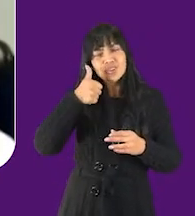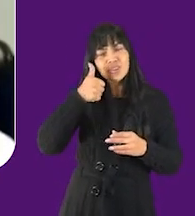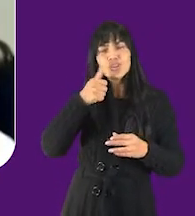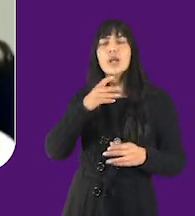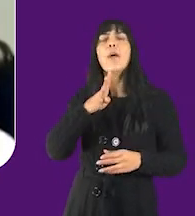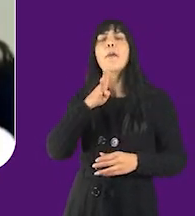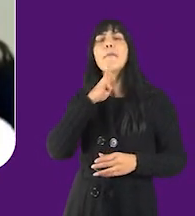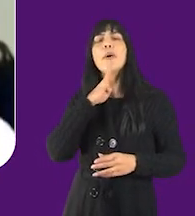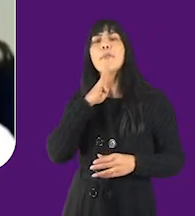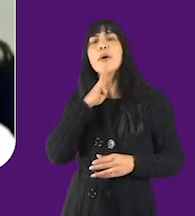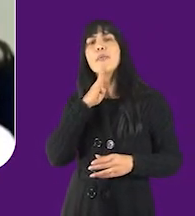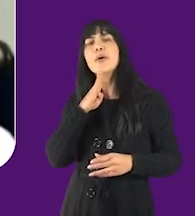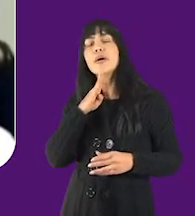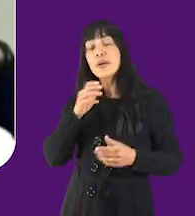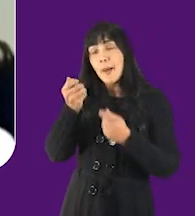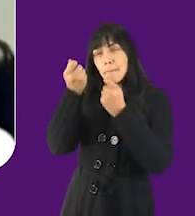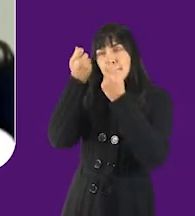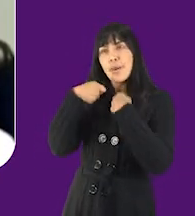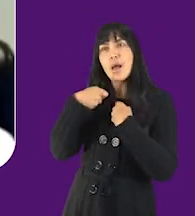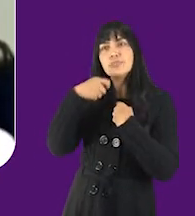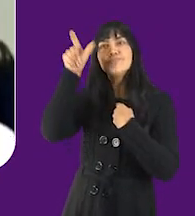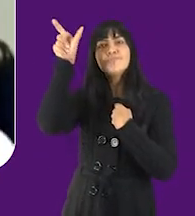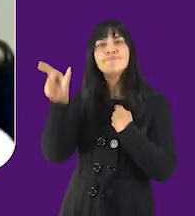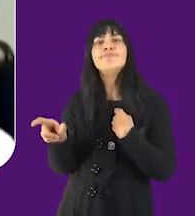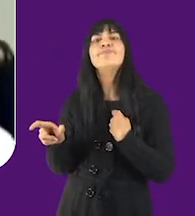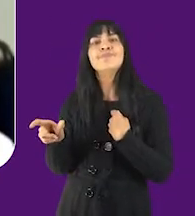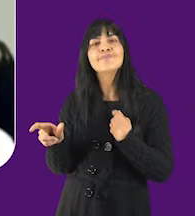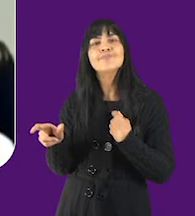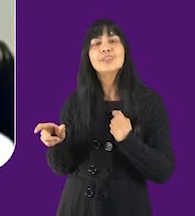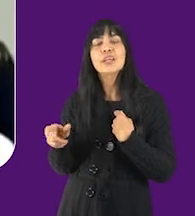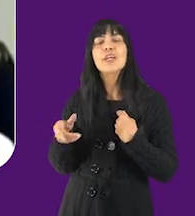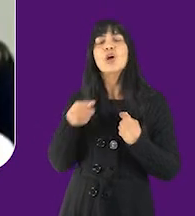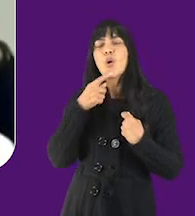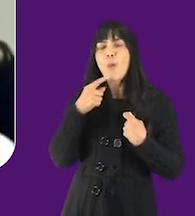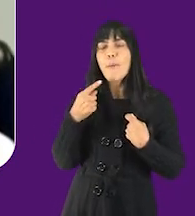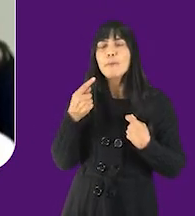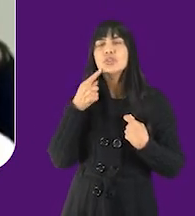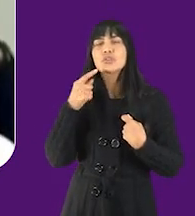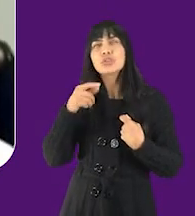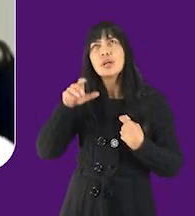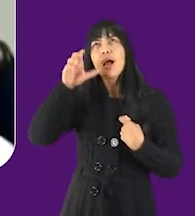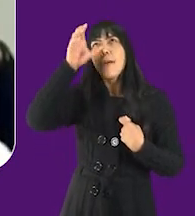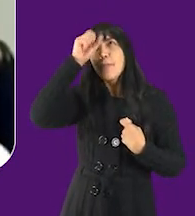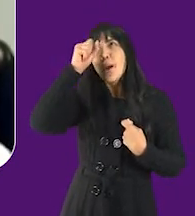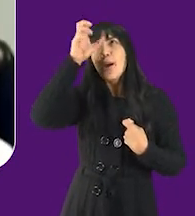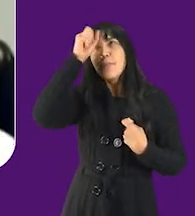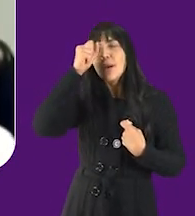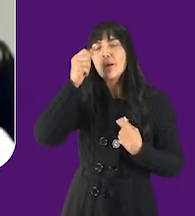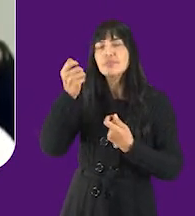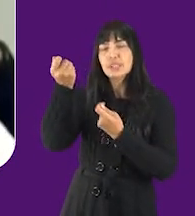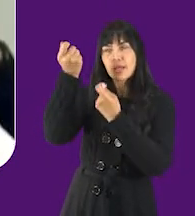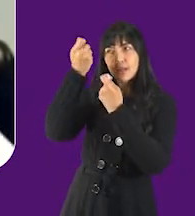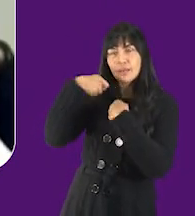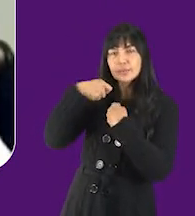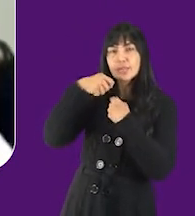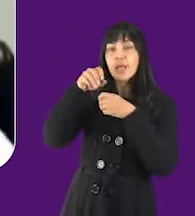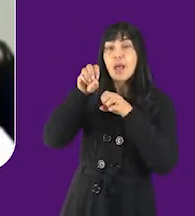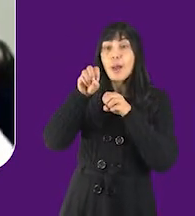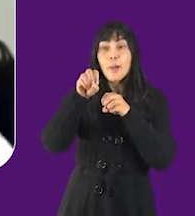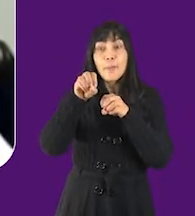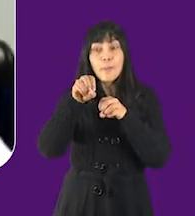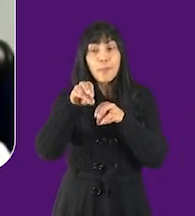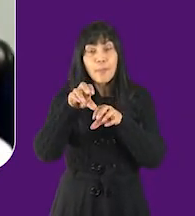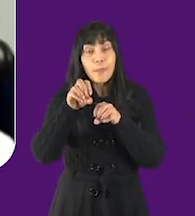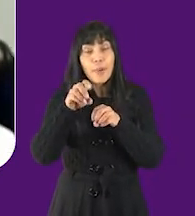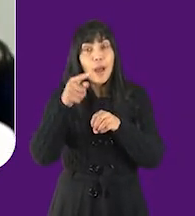disseminação do conhecimento e capacitação das pessoas. De novo, como eu falei, é um ciclo virtuoso, né? Você capacita, você faz as